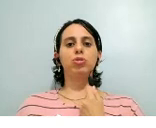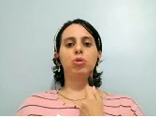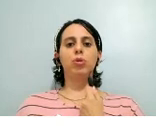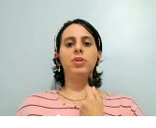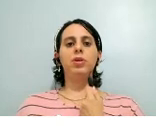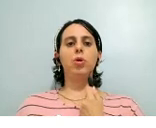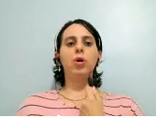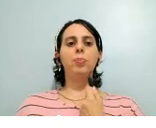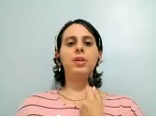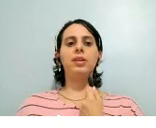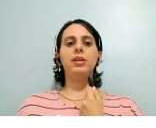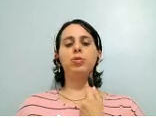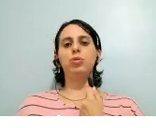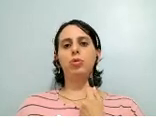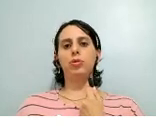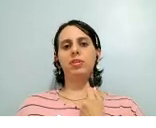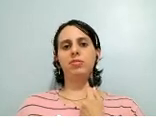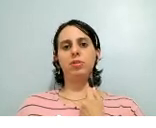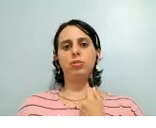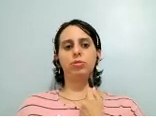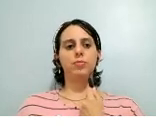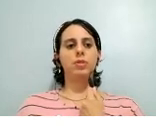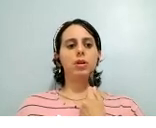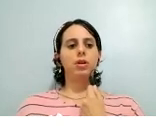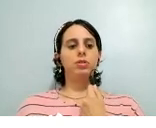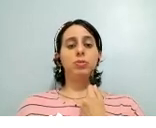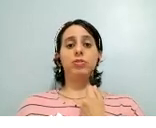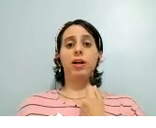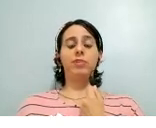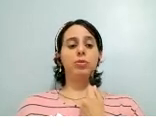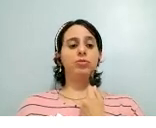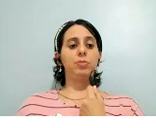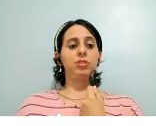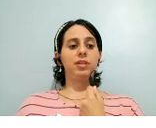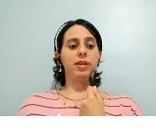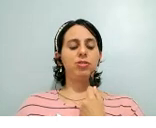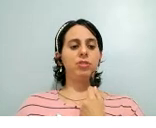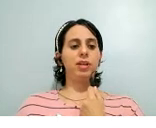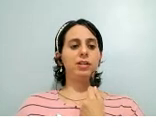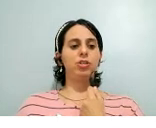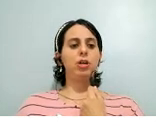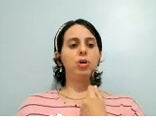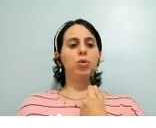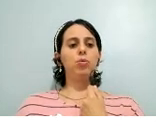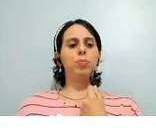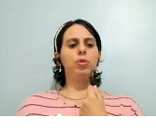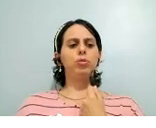fala sobre o perigo do coronavírus. Vamos aqui para a